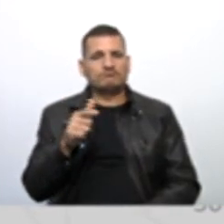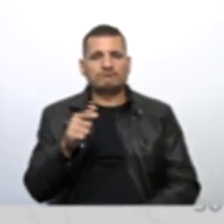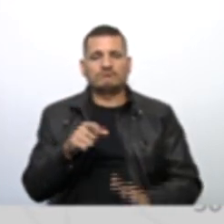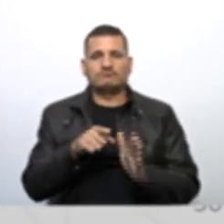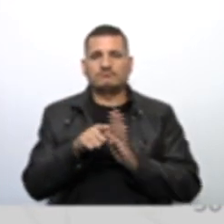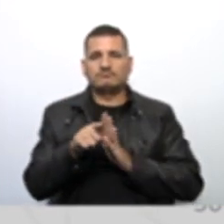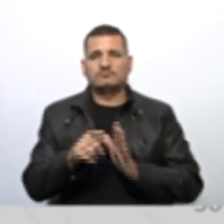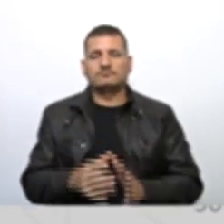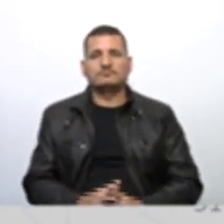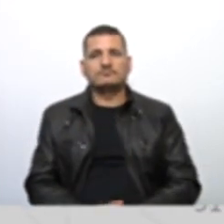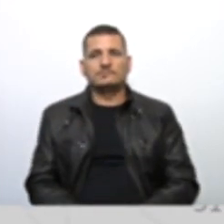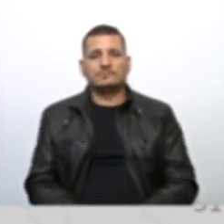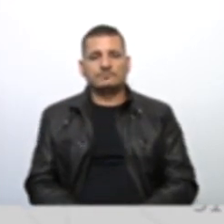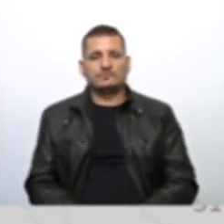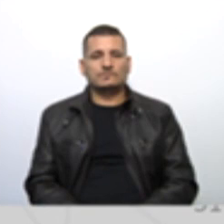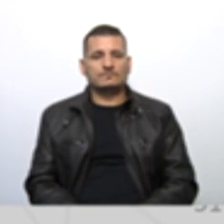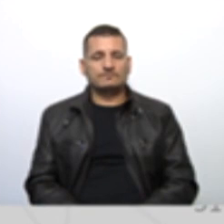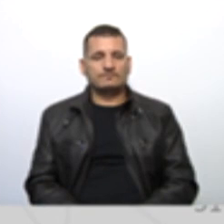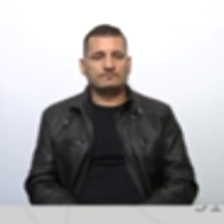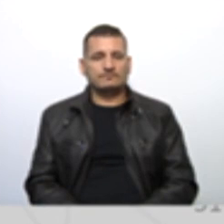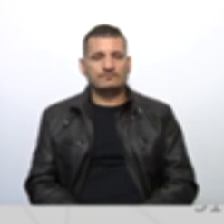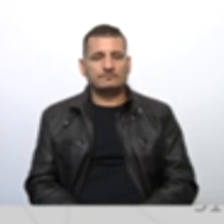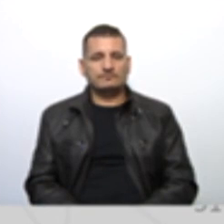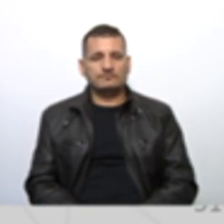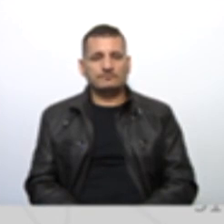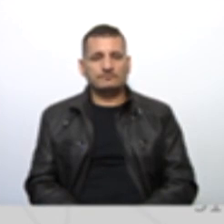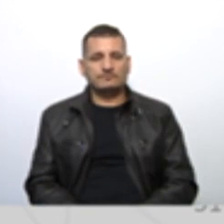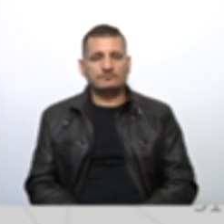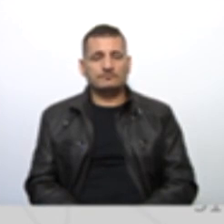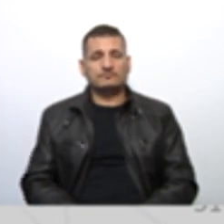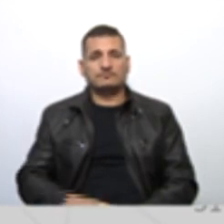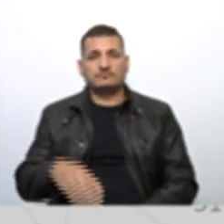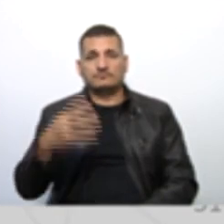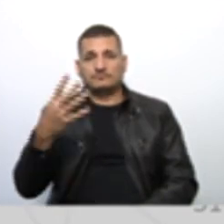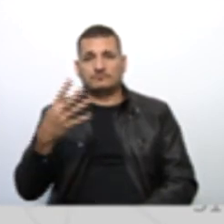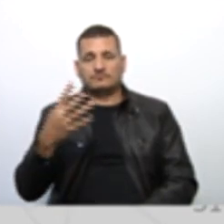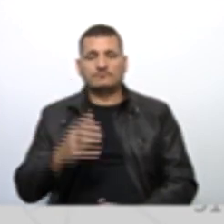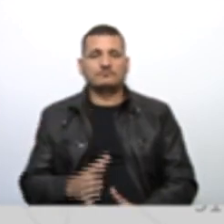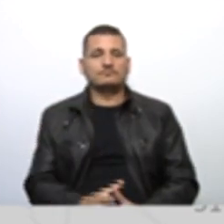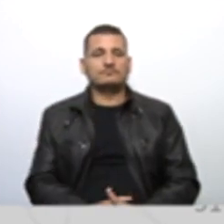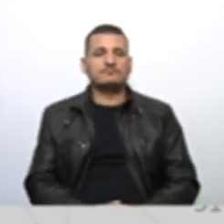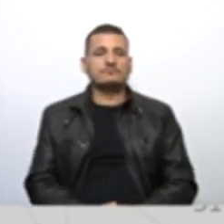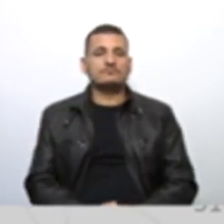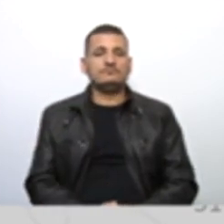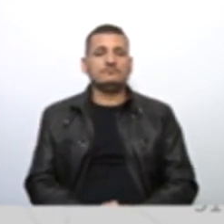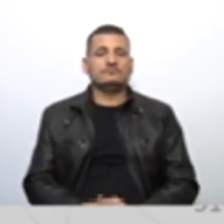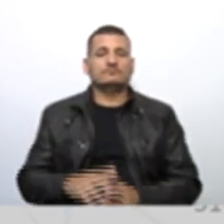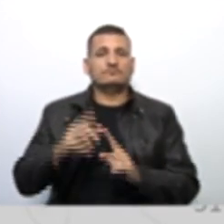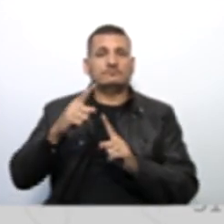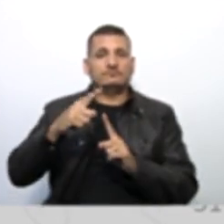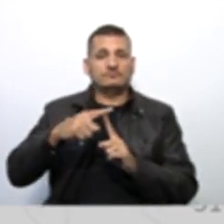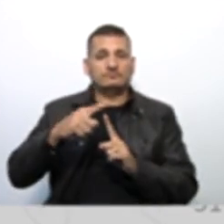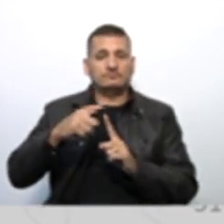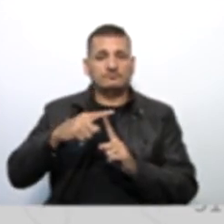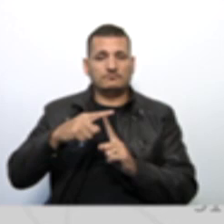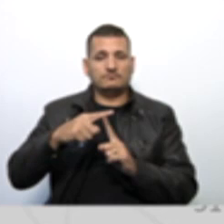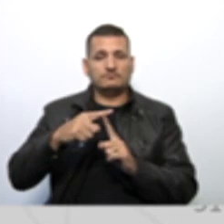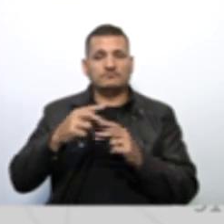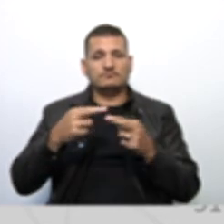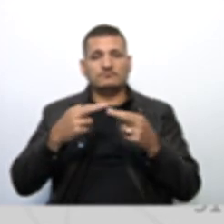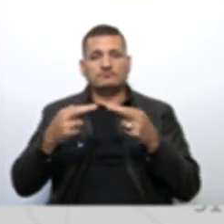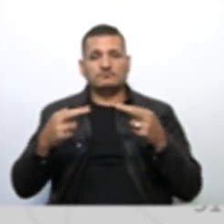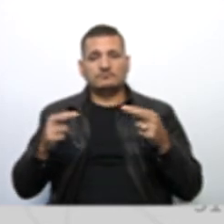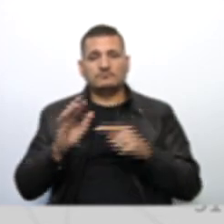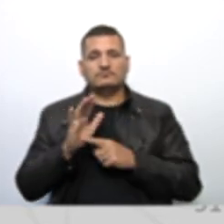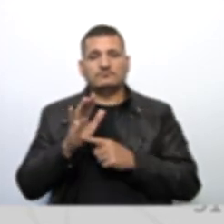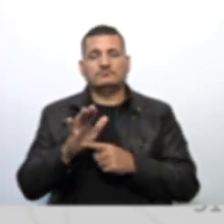ok? Então, próxima questão. É uma topologia de rede que apresenta